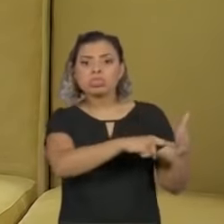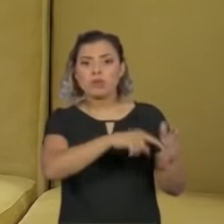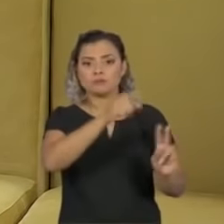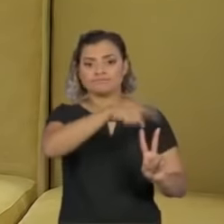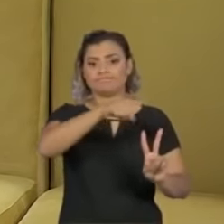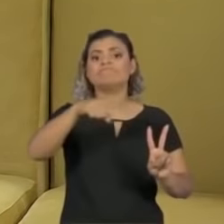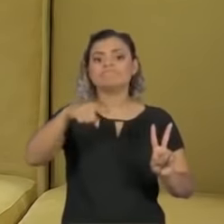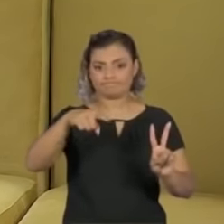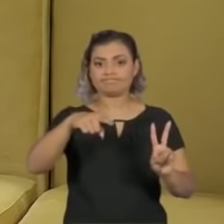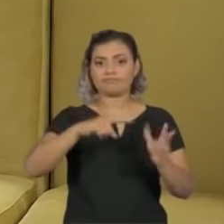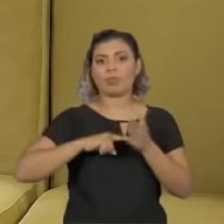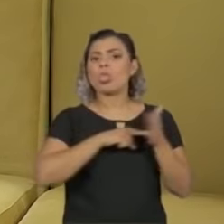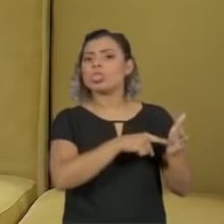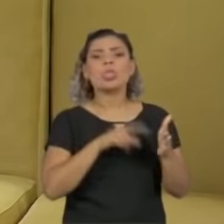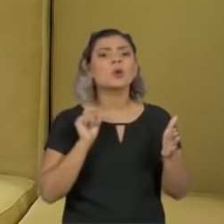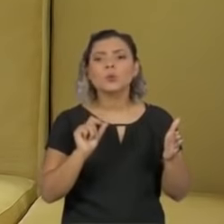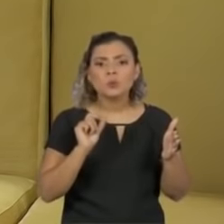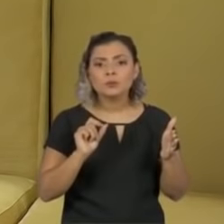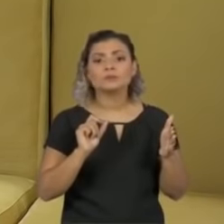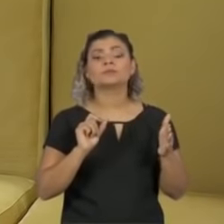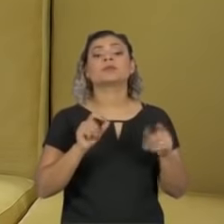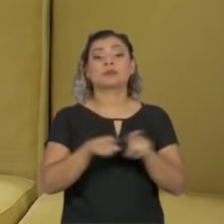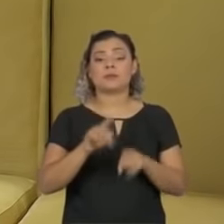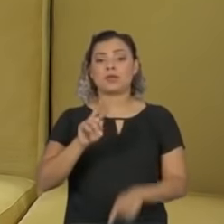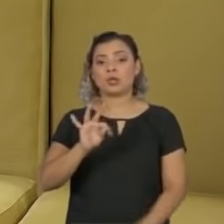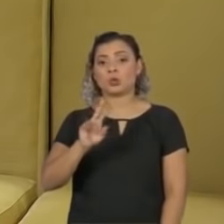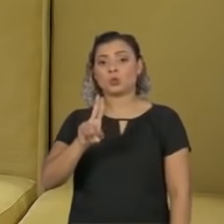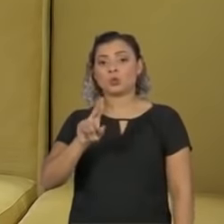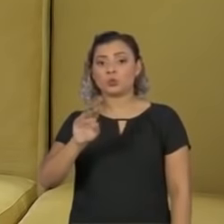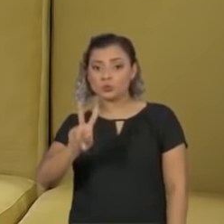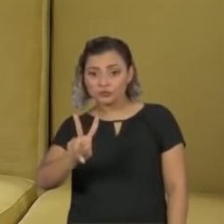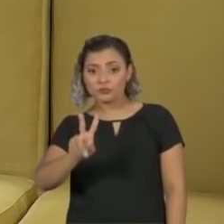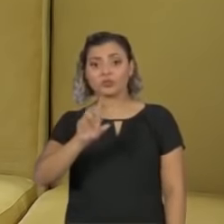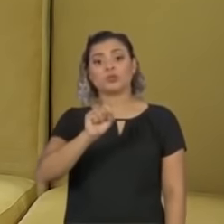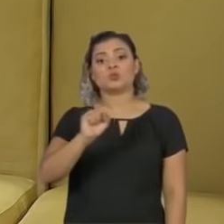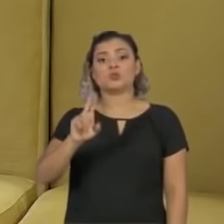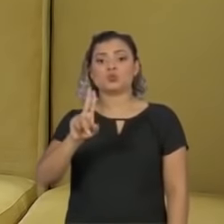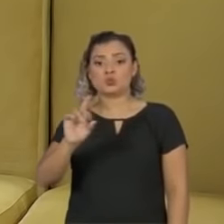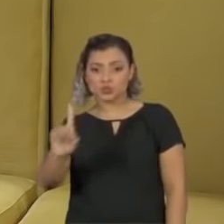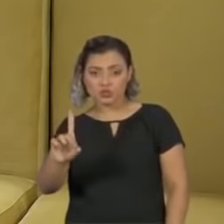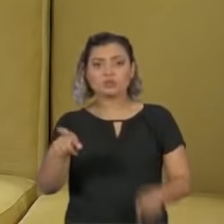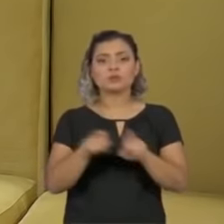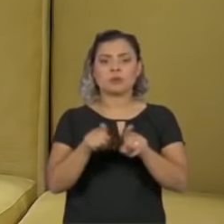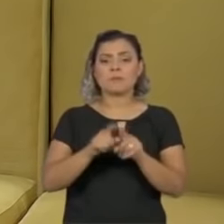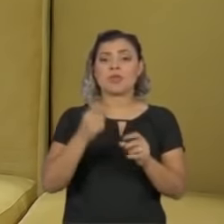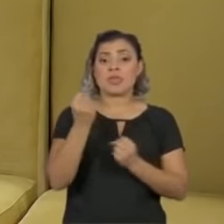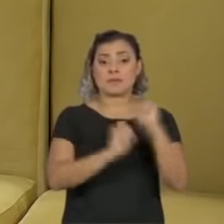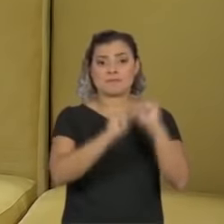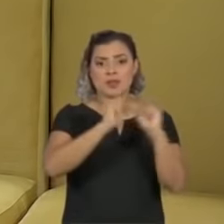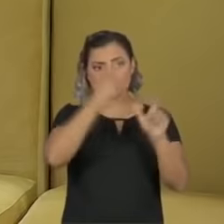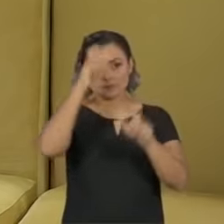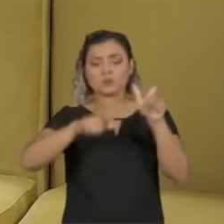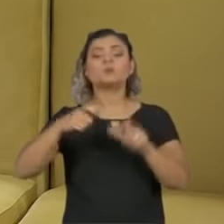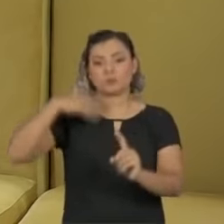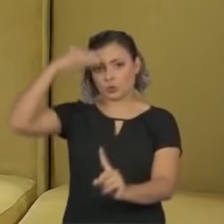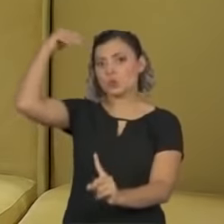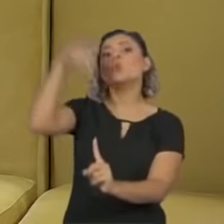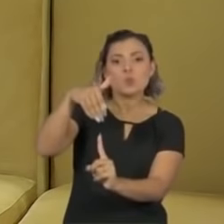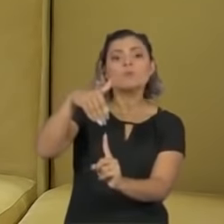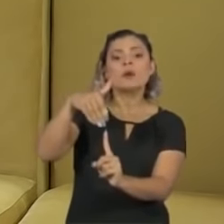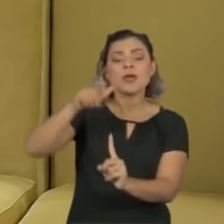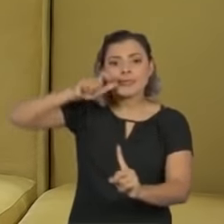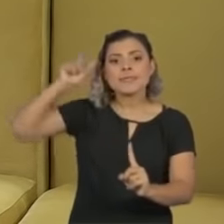mineradora Vale, a companhia alemã Tuvisud e mais 16 pessoas das duas empresas por homicídio doloso, quando